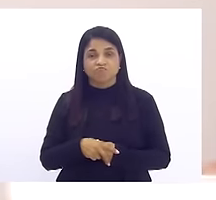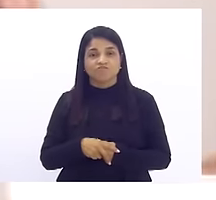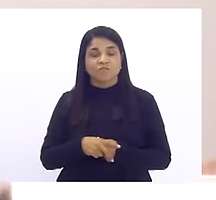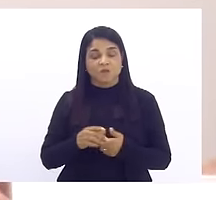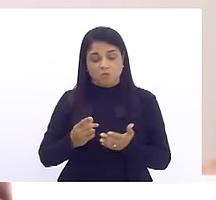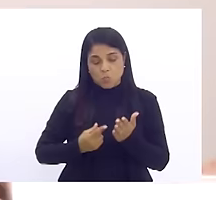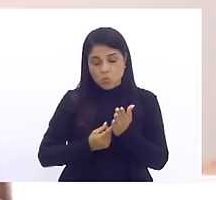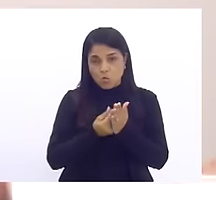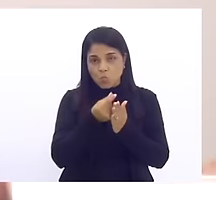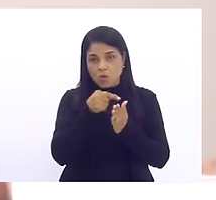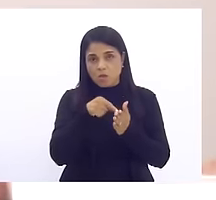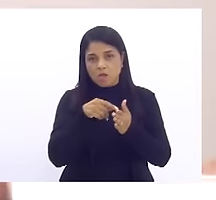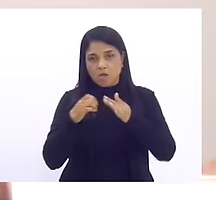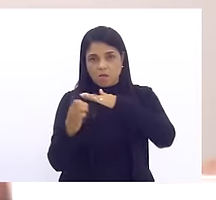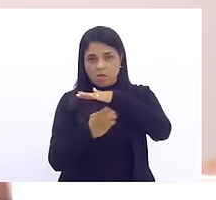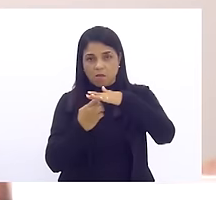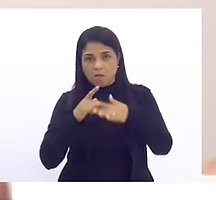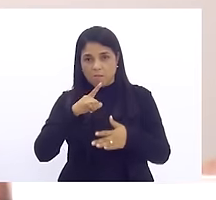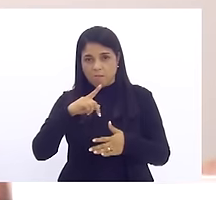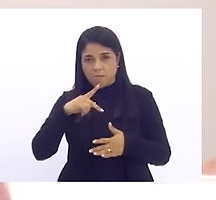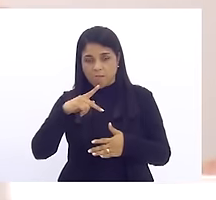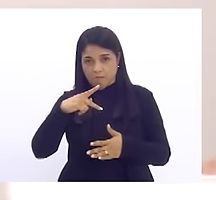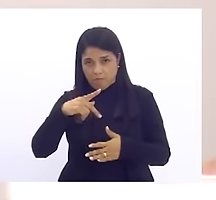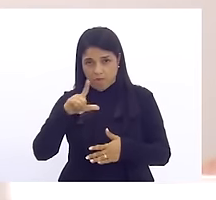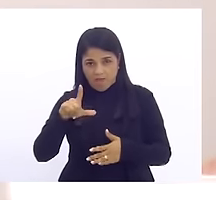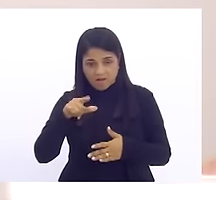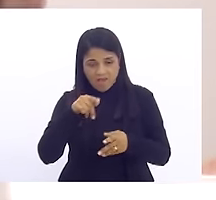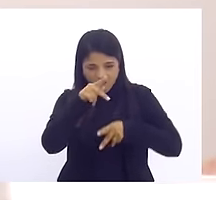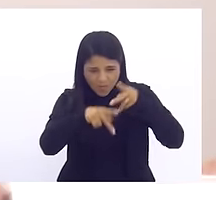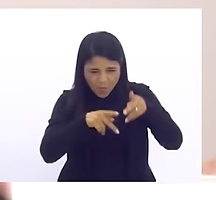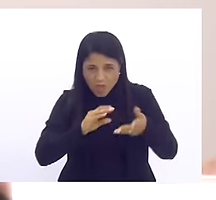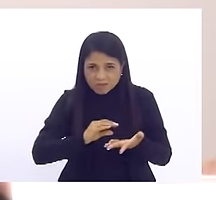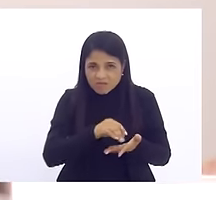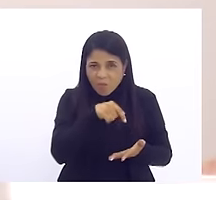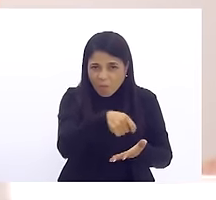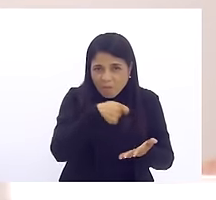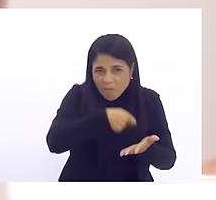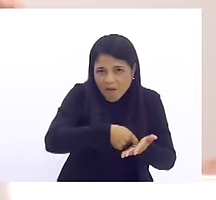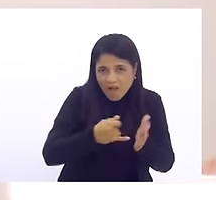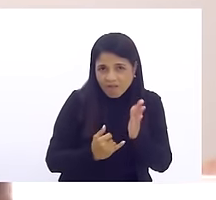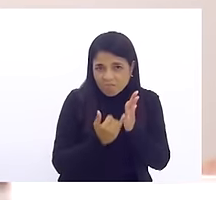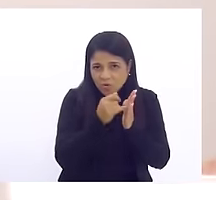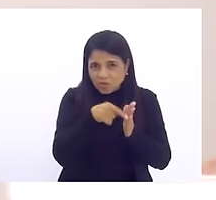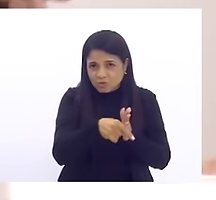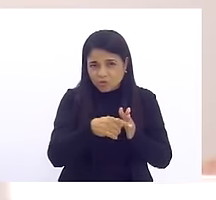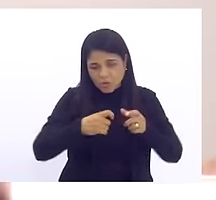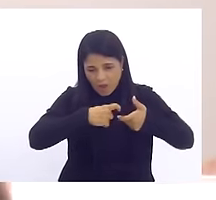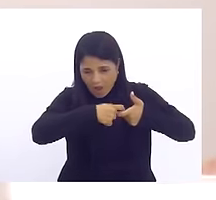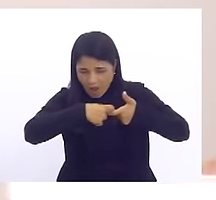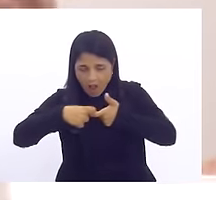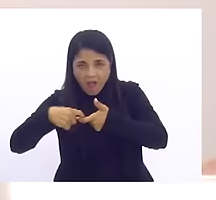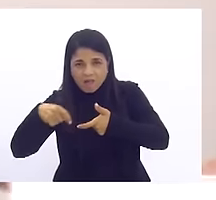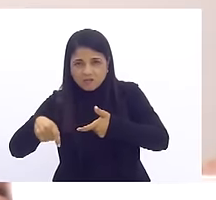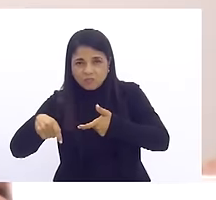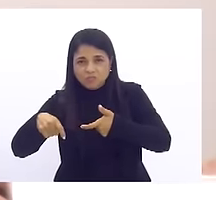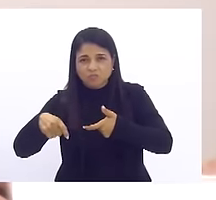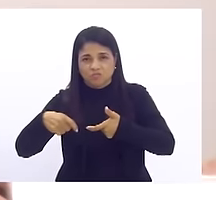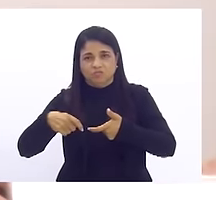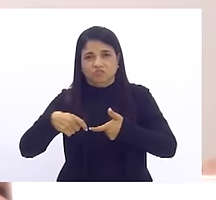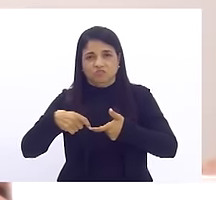pele não pode ser transferido para a população não pode pagar essa conta de ter o seu carro rebocado de forma injusta de forma